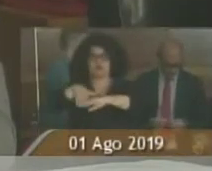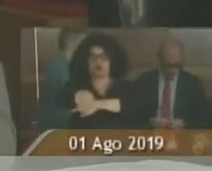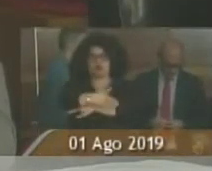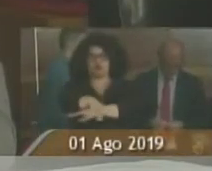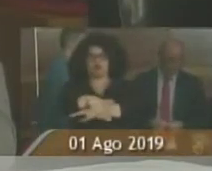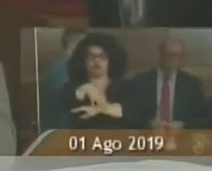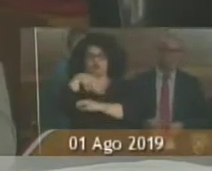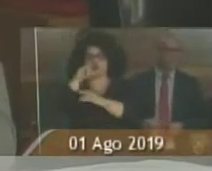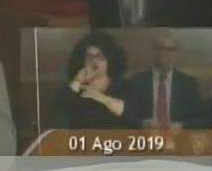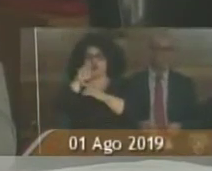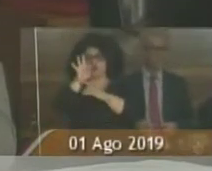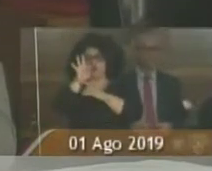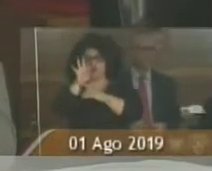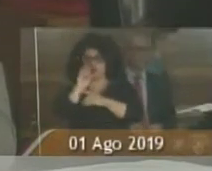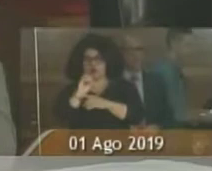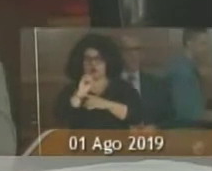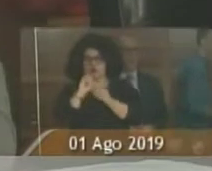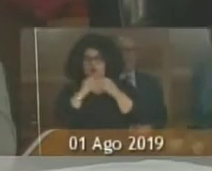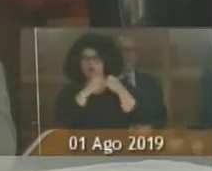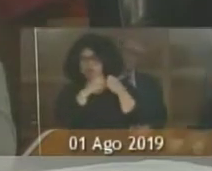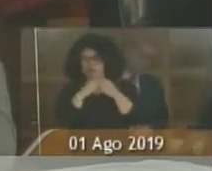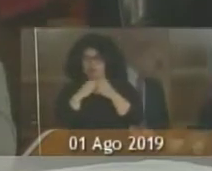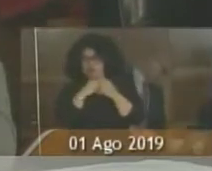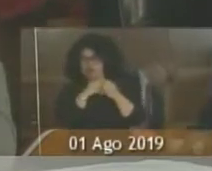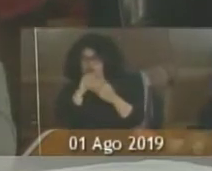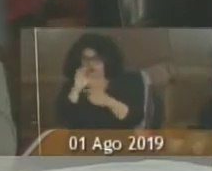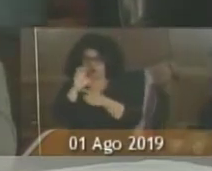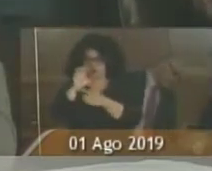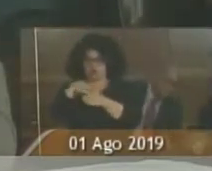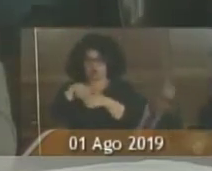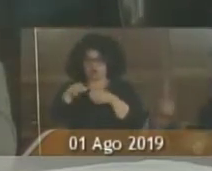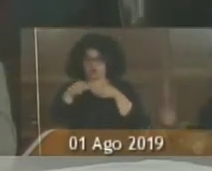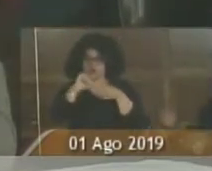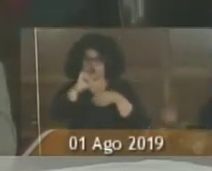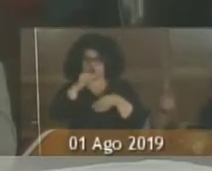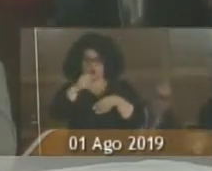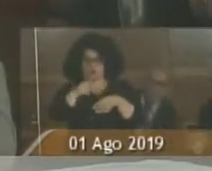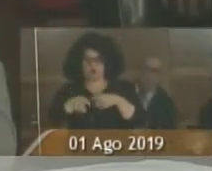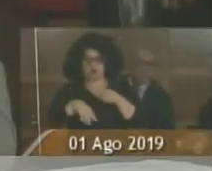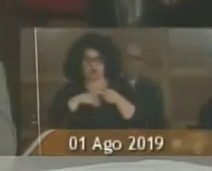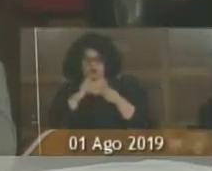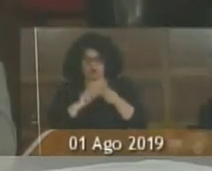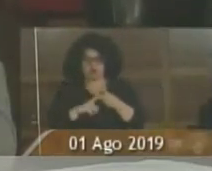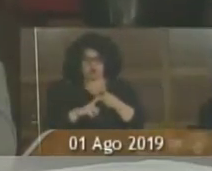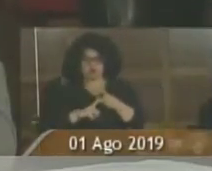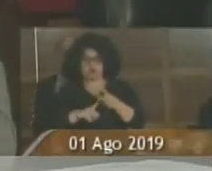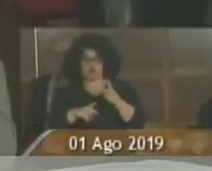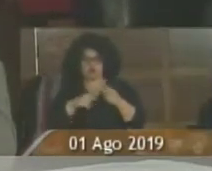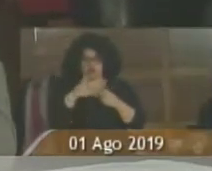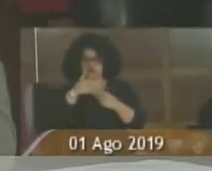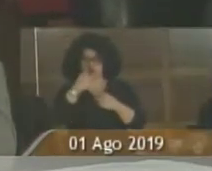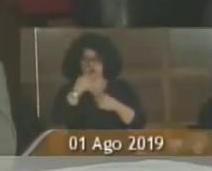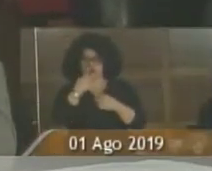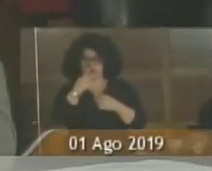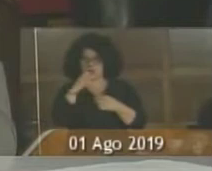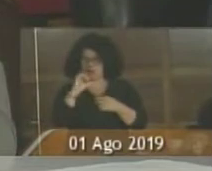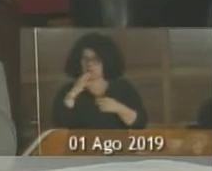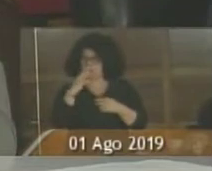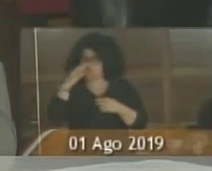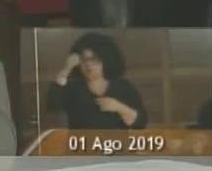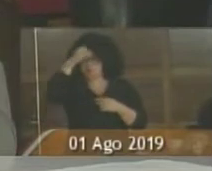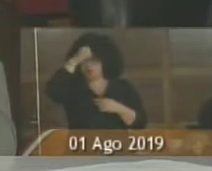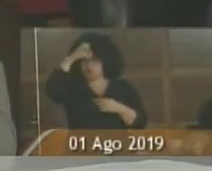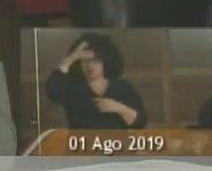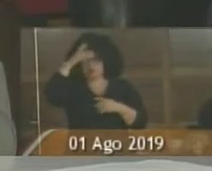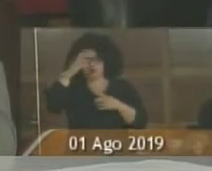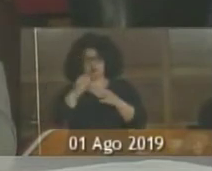na rua Prefeito João Gregório Garinda, próximo ao 100 do bairro Japuíba. Indicação 2349, indicando ao prefeito municipal